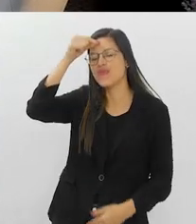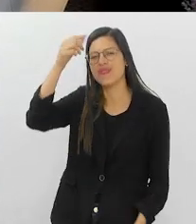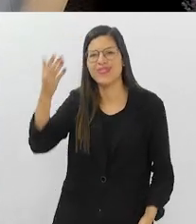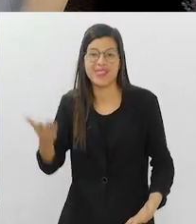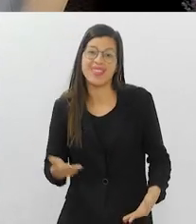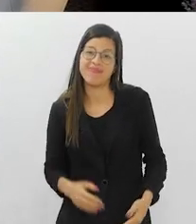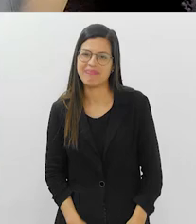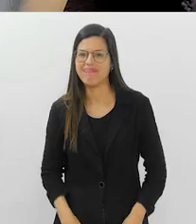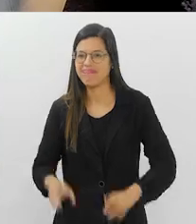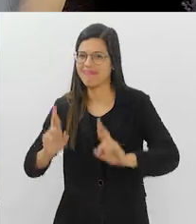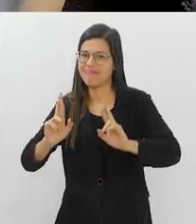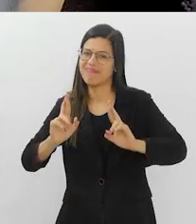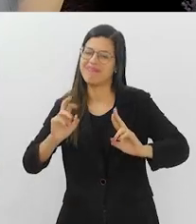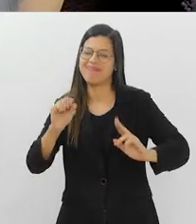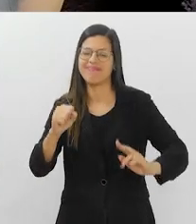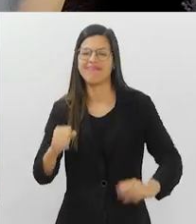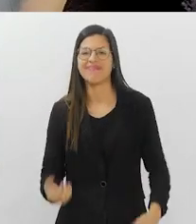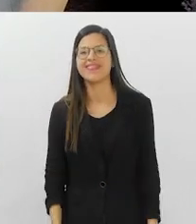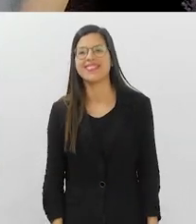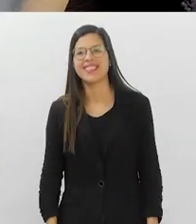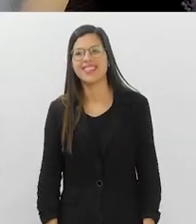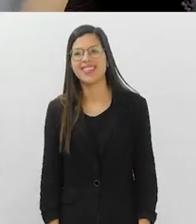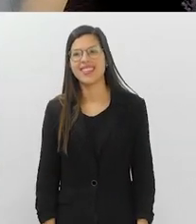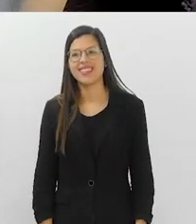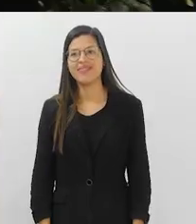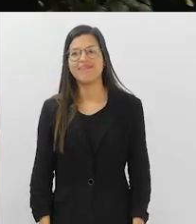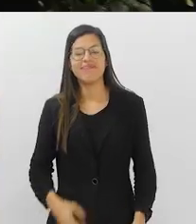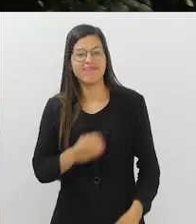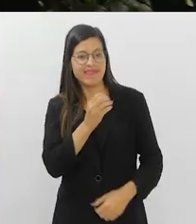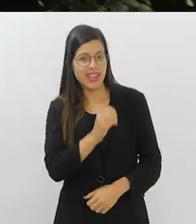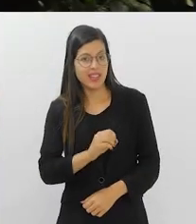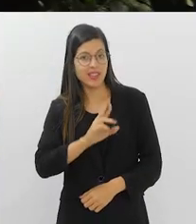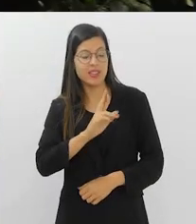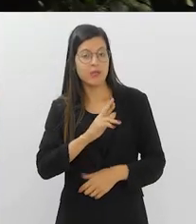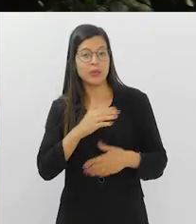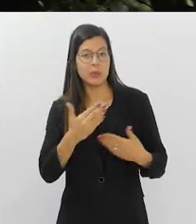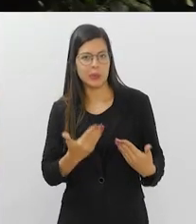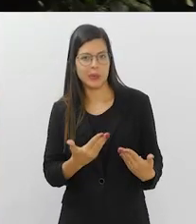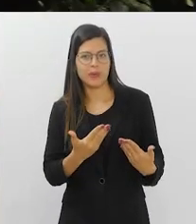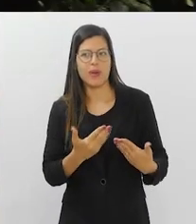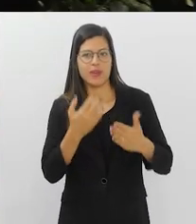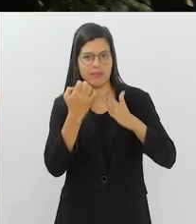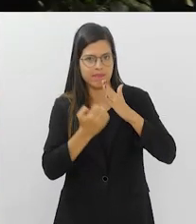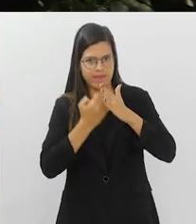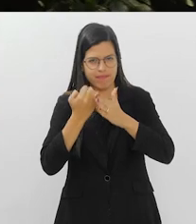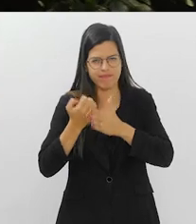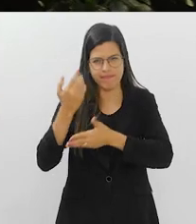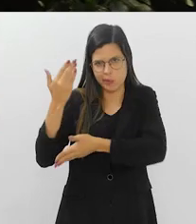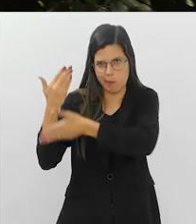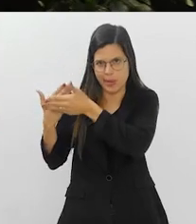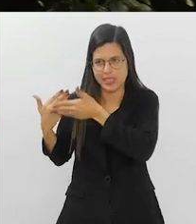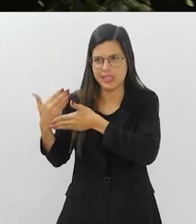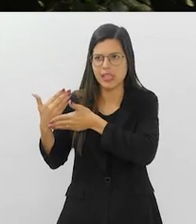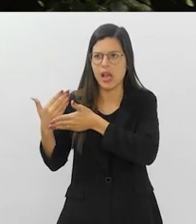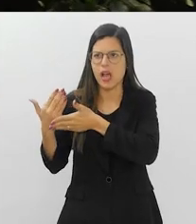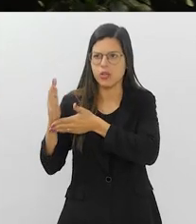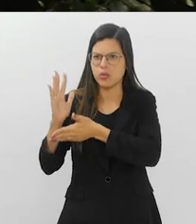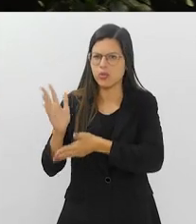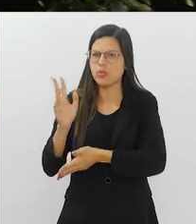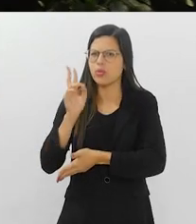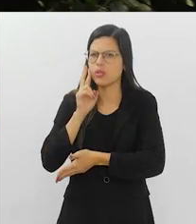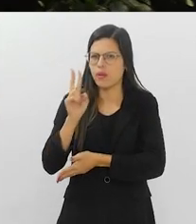sim. É isso. Doutor Leonardo, as empresas, no passado, eu já vi